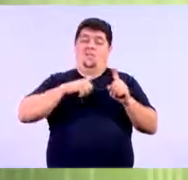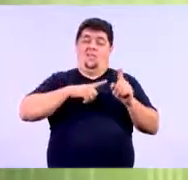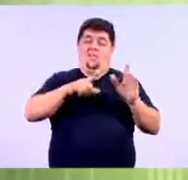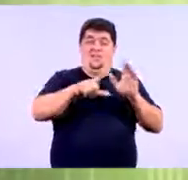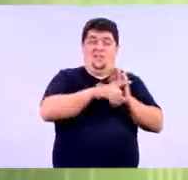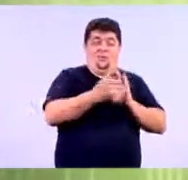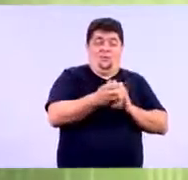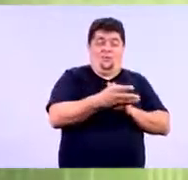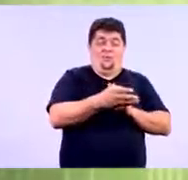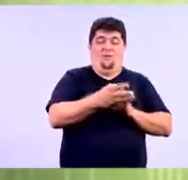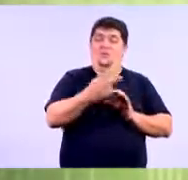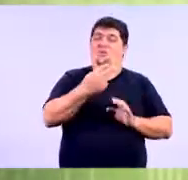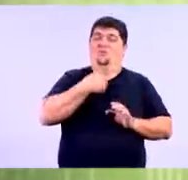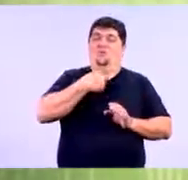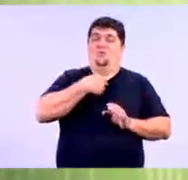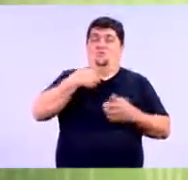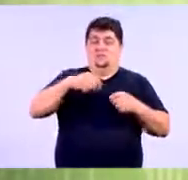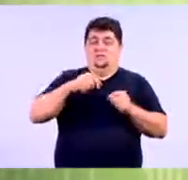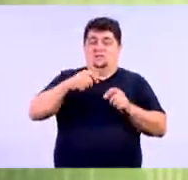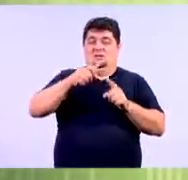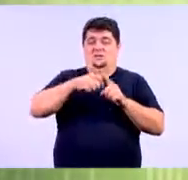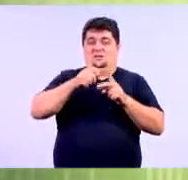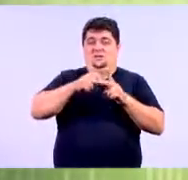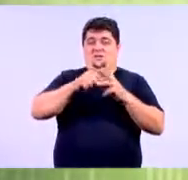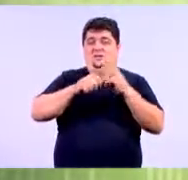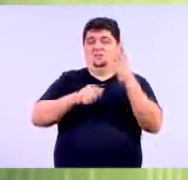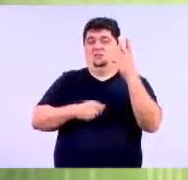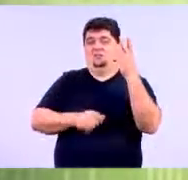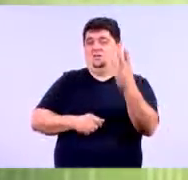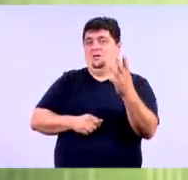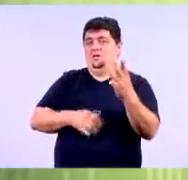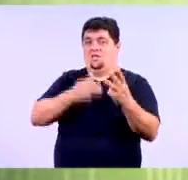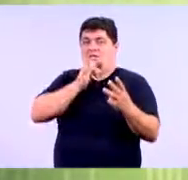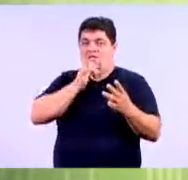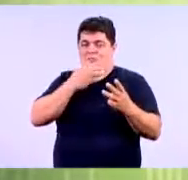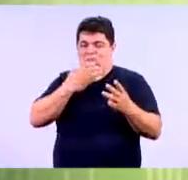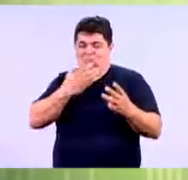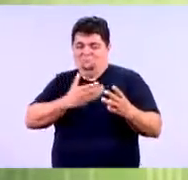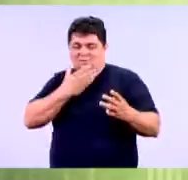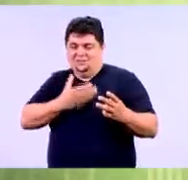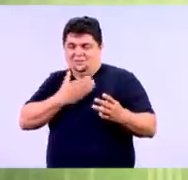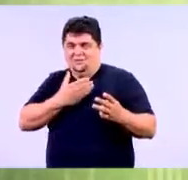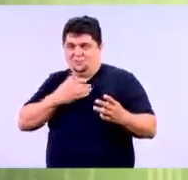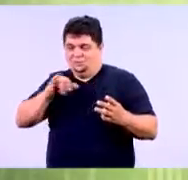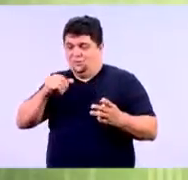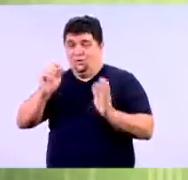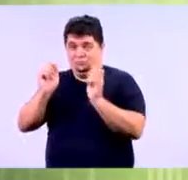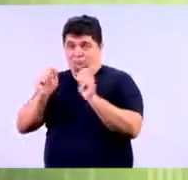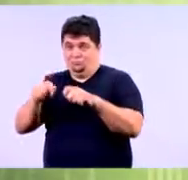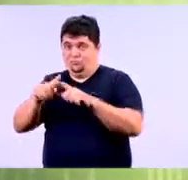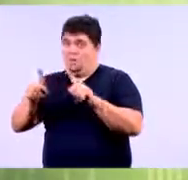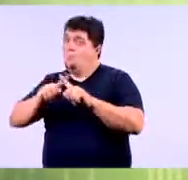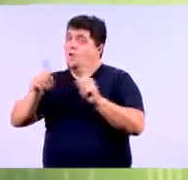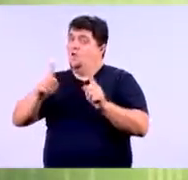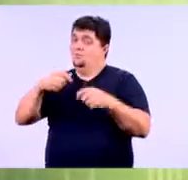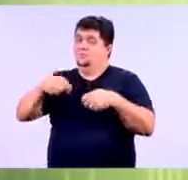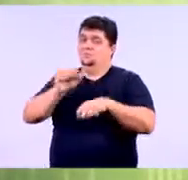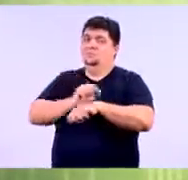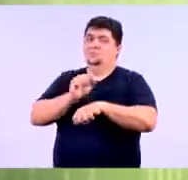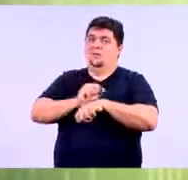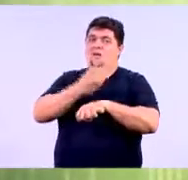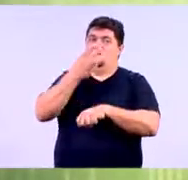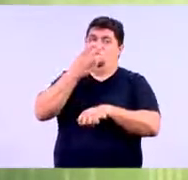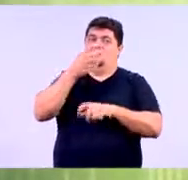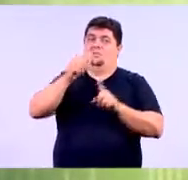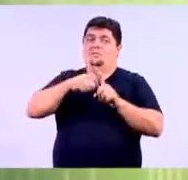regra da nonagesimal, ou seja, conta-se 90 dias a partir da publicação da lei adiante,